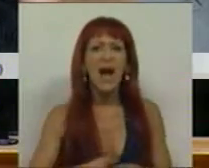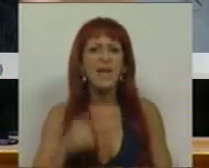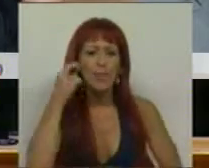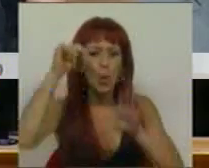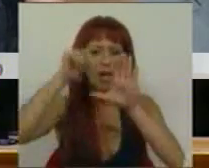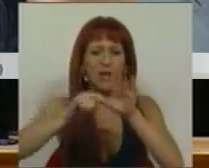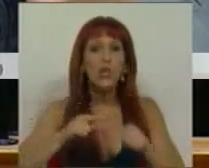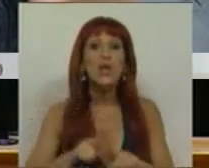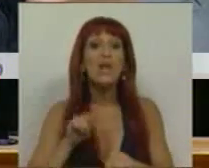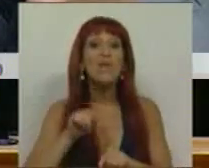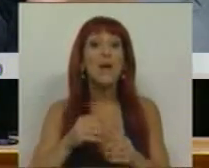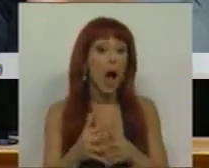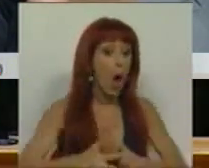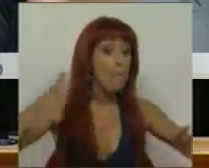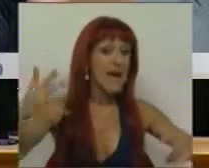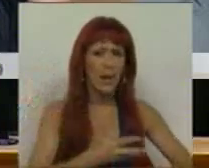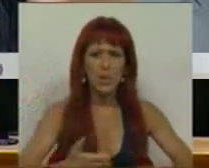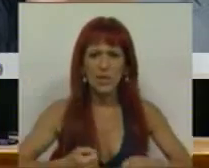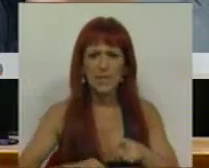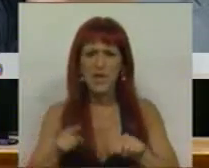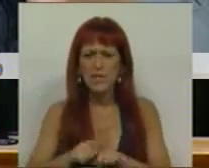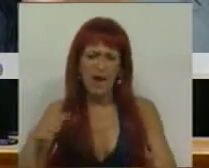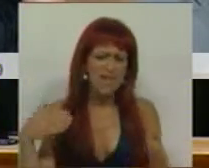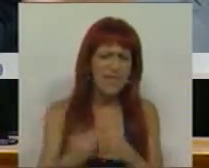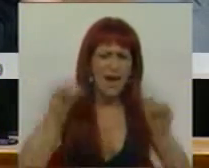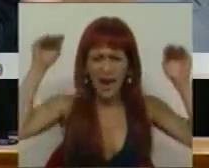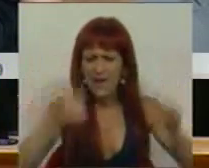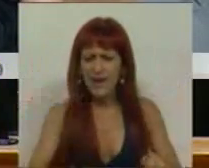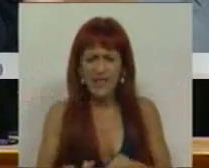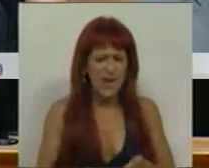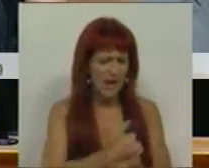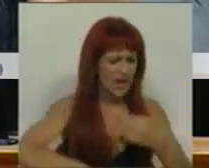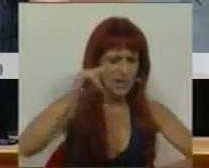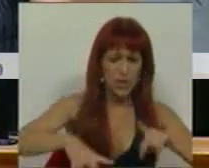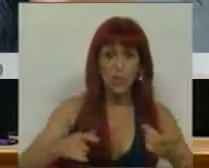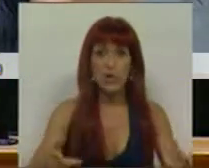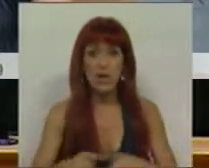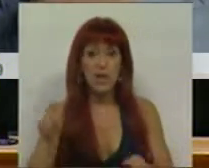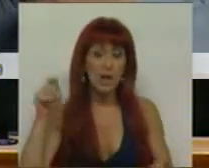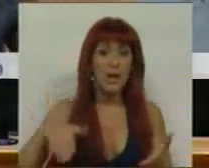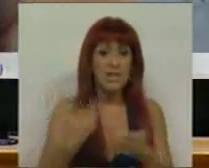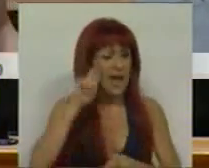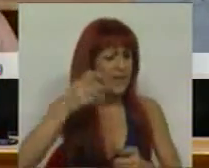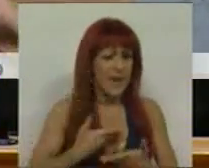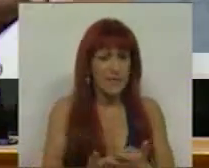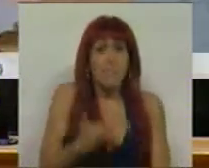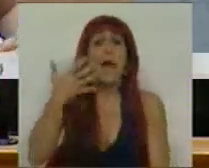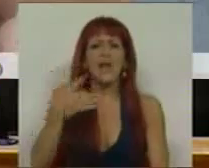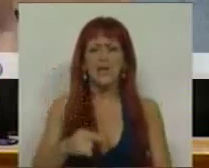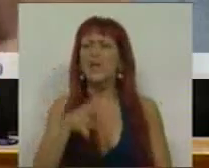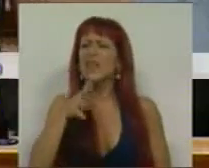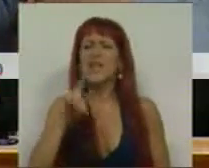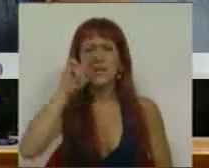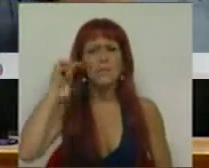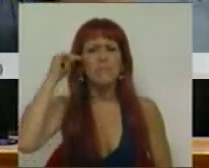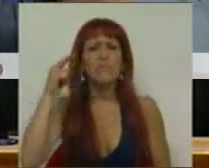procura interna, vão aumentar o desemprego, vão provocar a queda da receita fiscal e, portanto, vão provocar maior déficit. O que é que diz